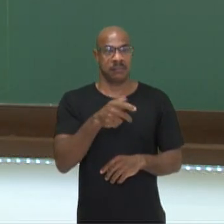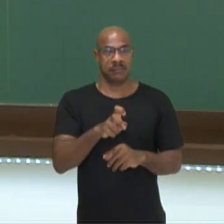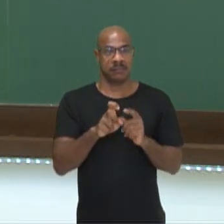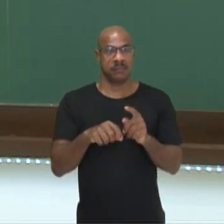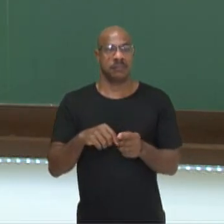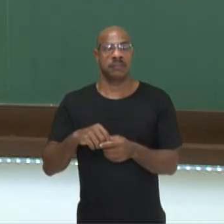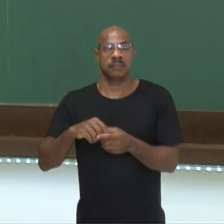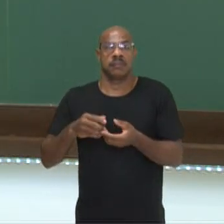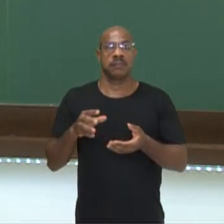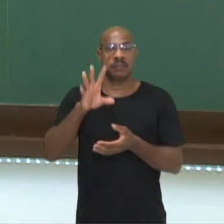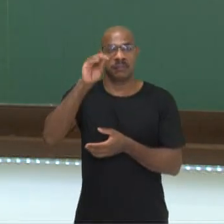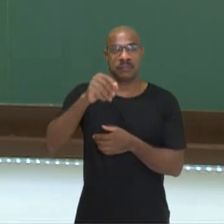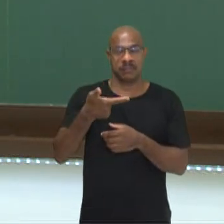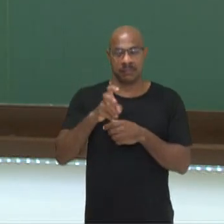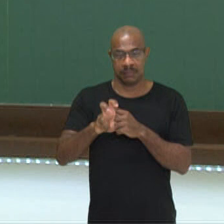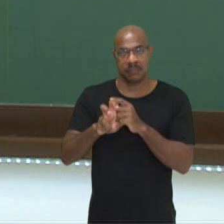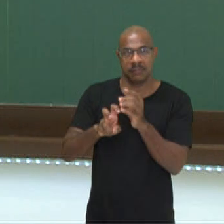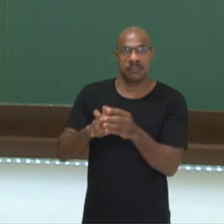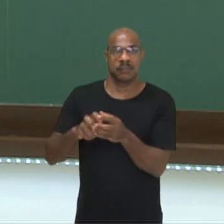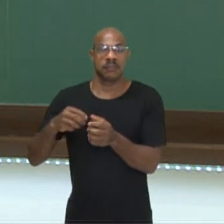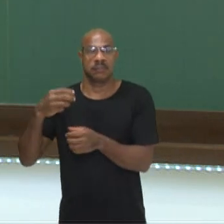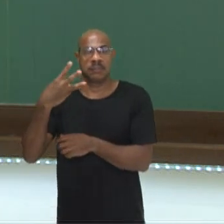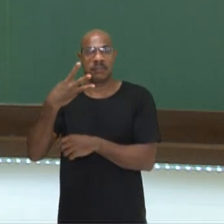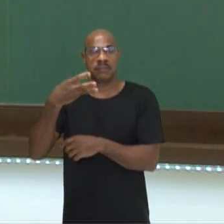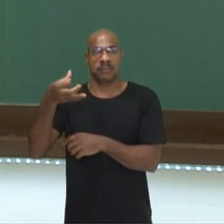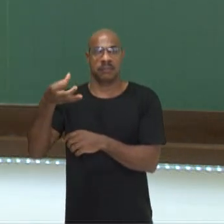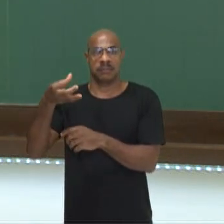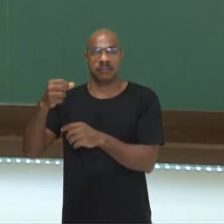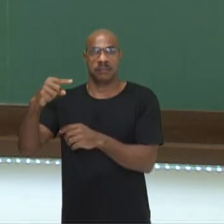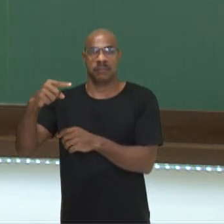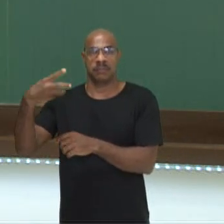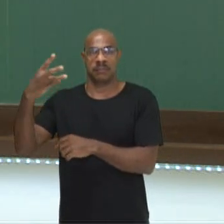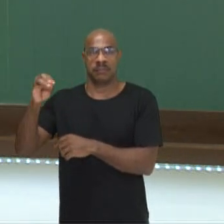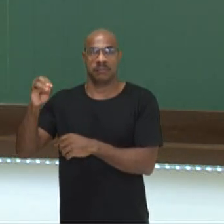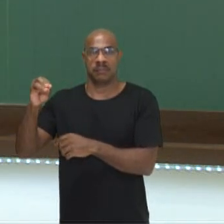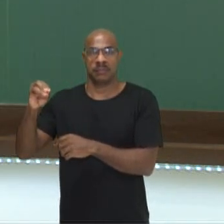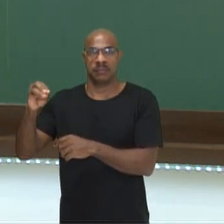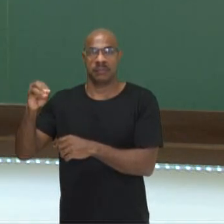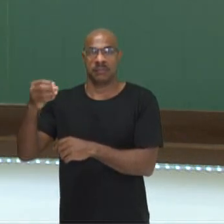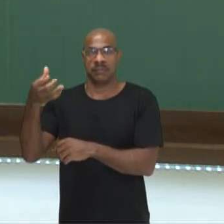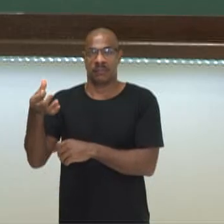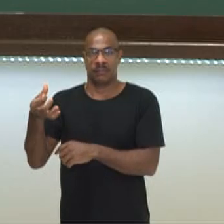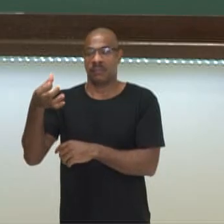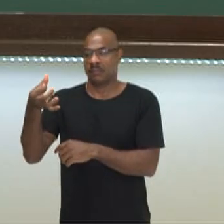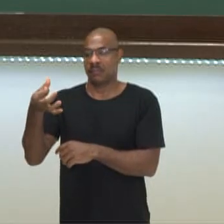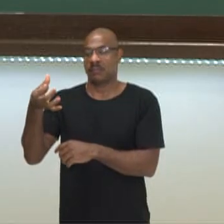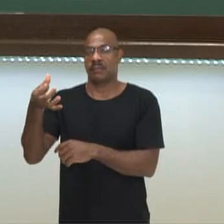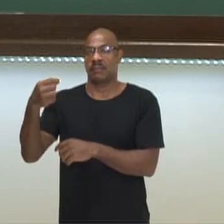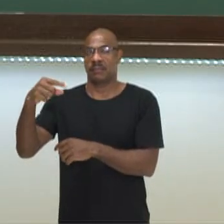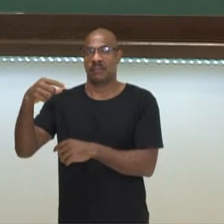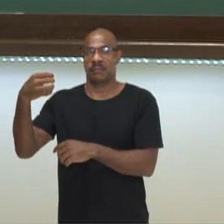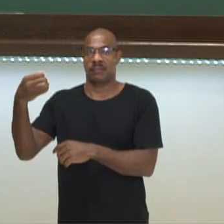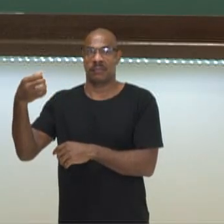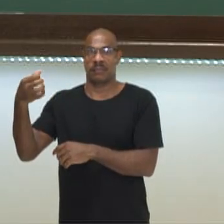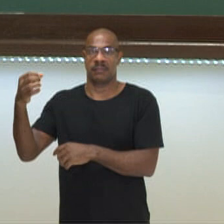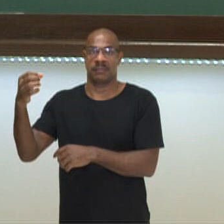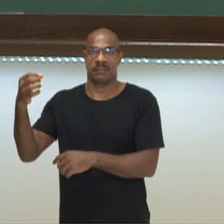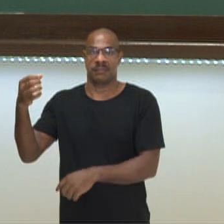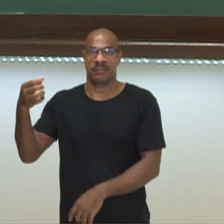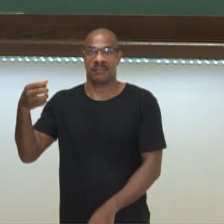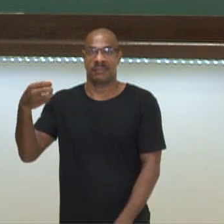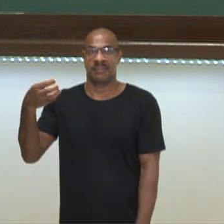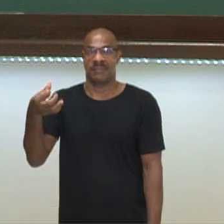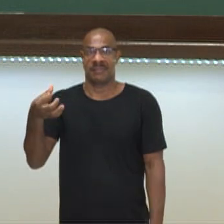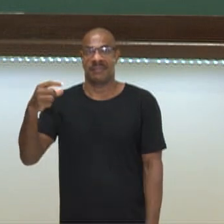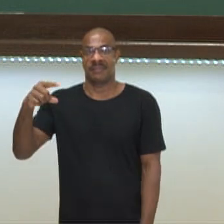36 menos 30. 6, 6 menos 6, 0. Vou tirar nada, né? Porque zero é